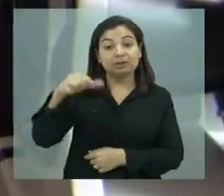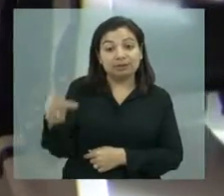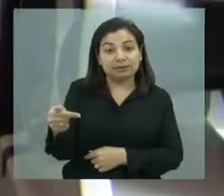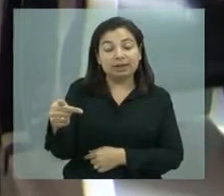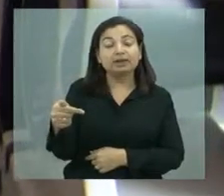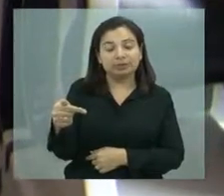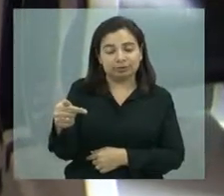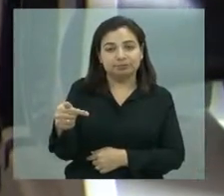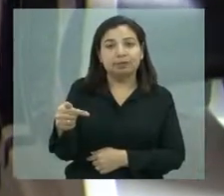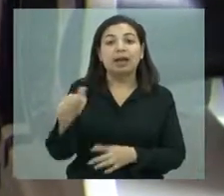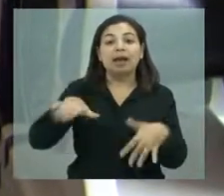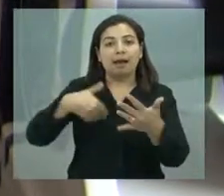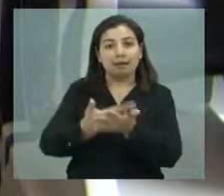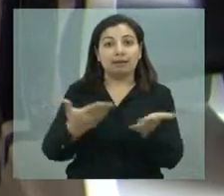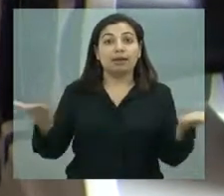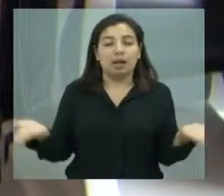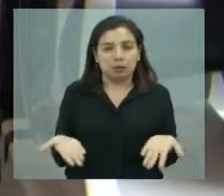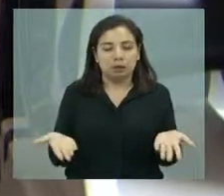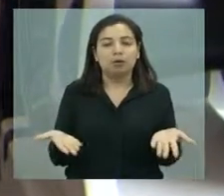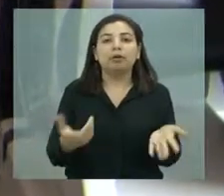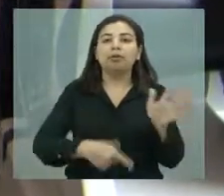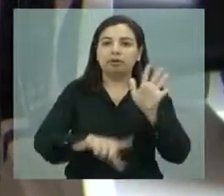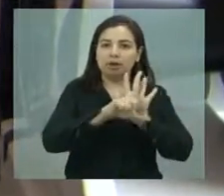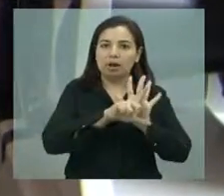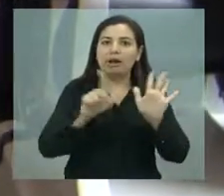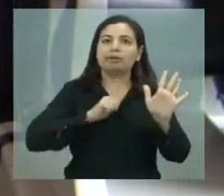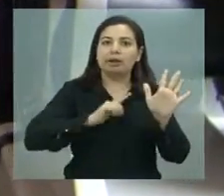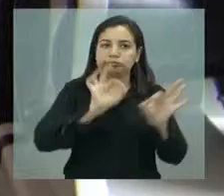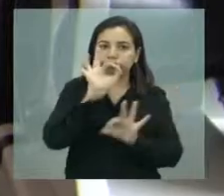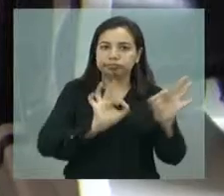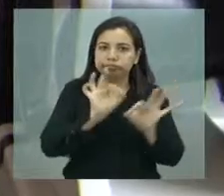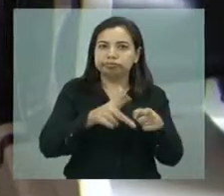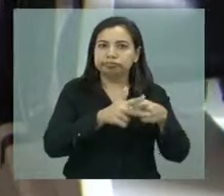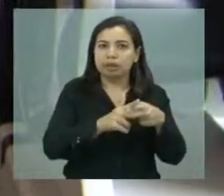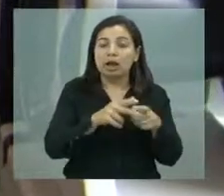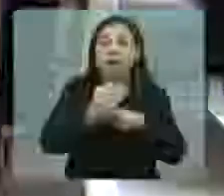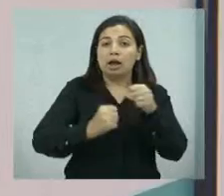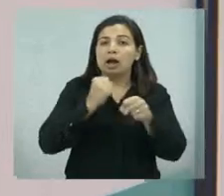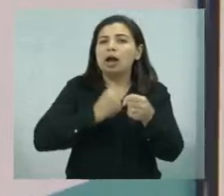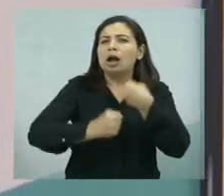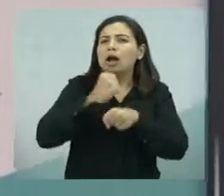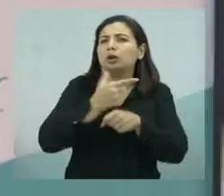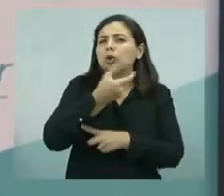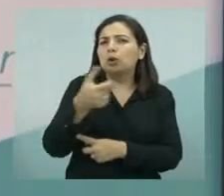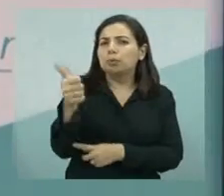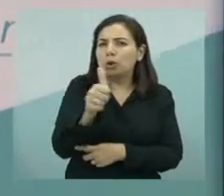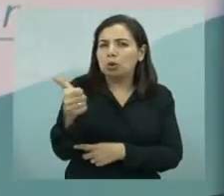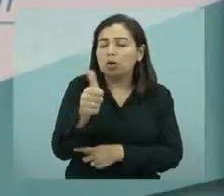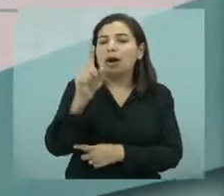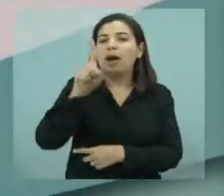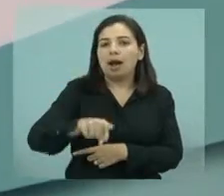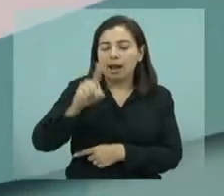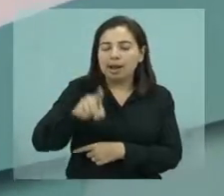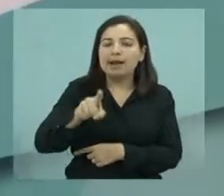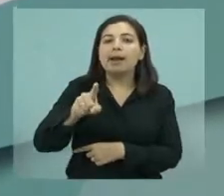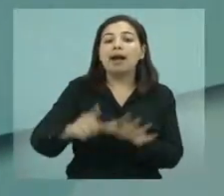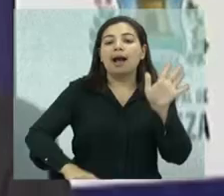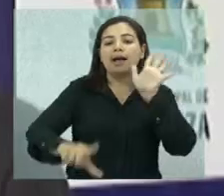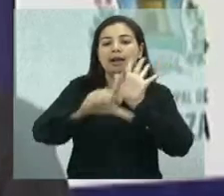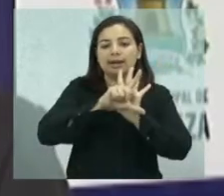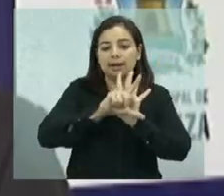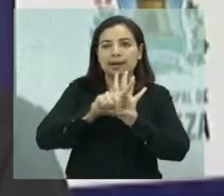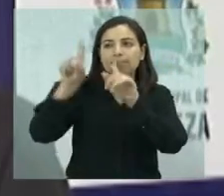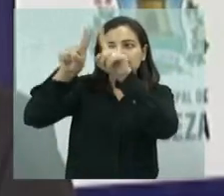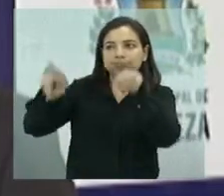1997. De lá para cá, a regulamentação foi reformulada e em 2011 ficou conhecida como a Lei do Paredão,